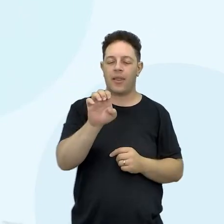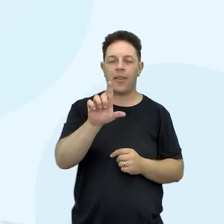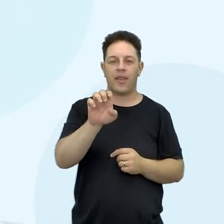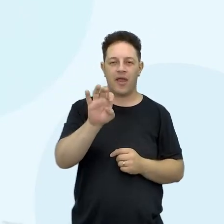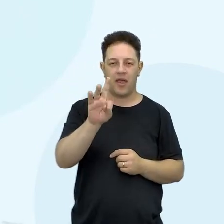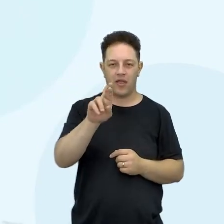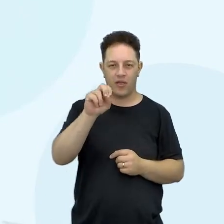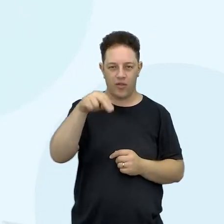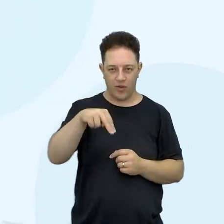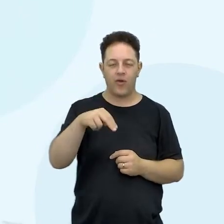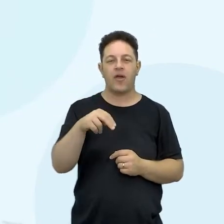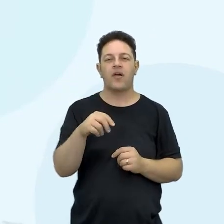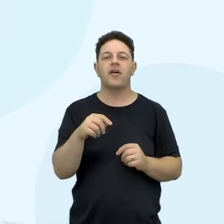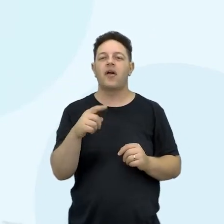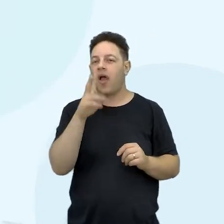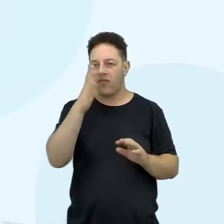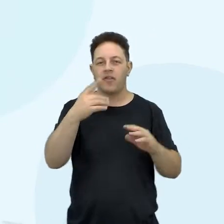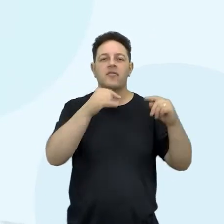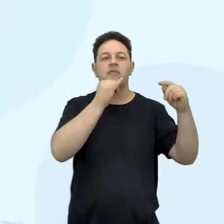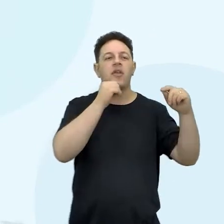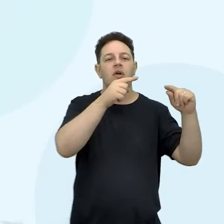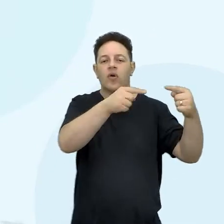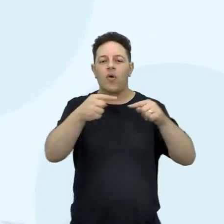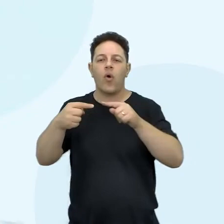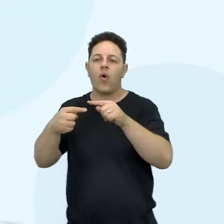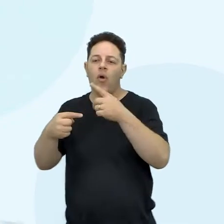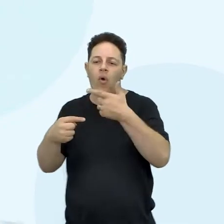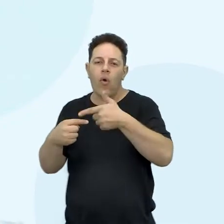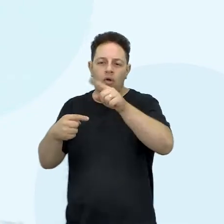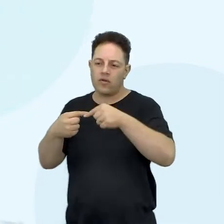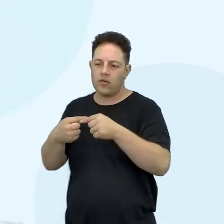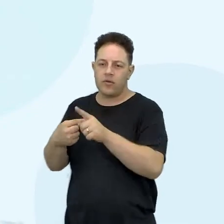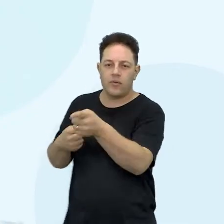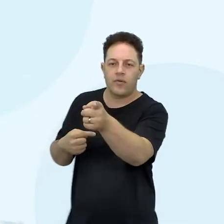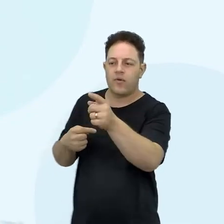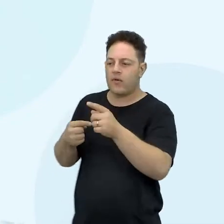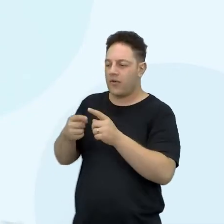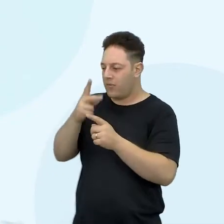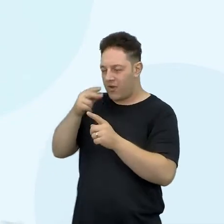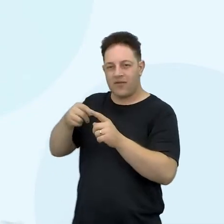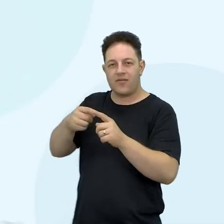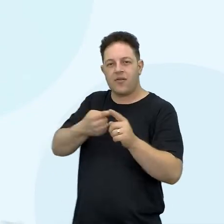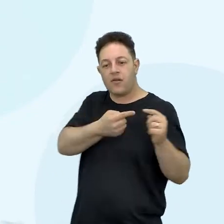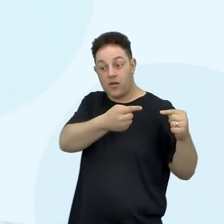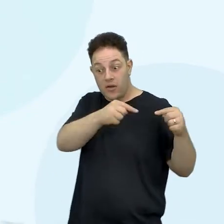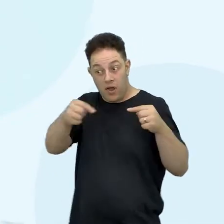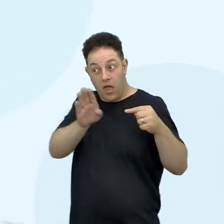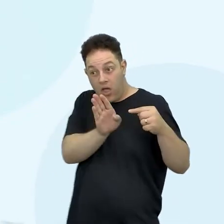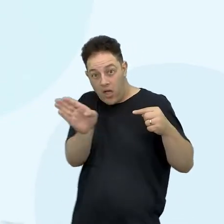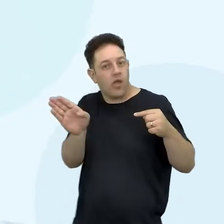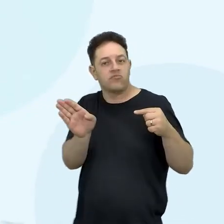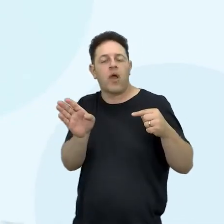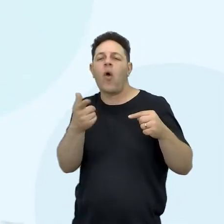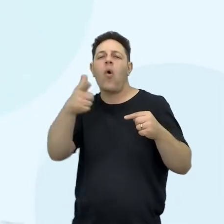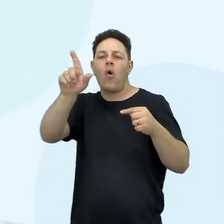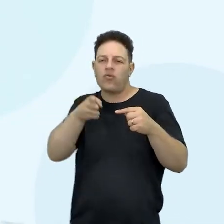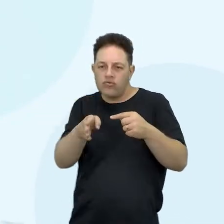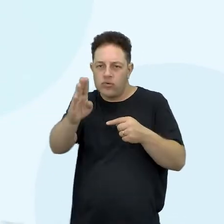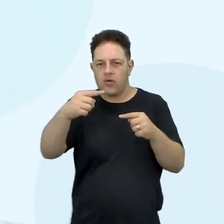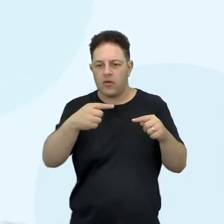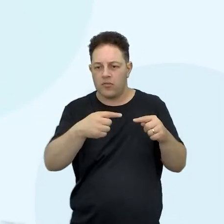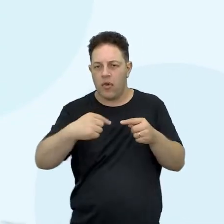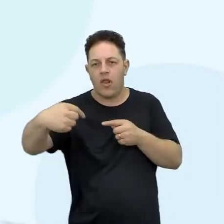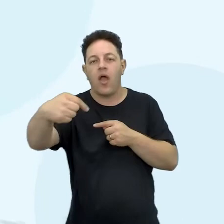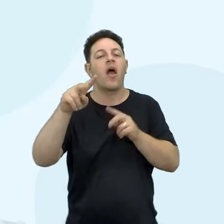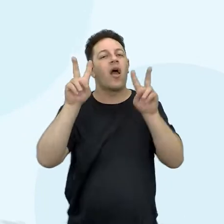essa corrente caminha em outro lugar que não seja para o aproveitamento dessa energia nos aparelhos, a gente chama de